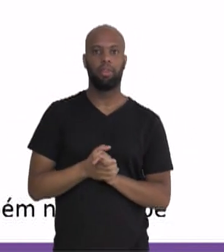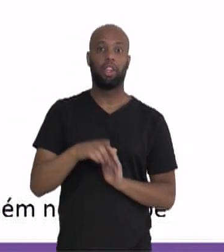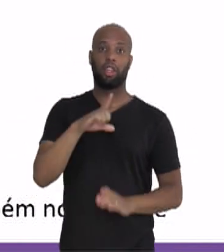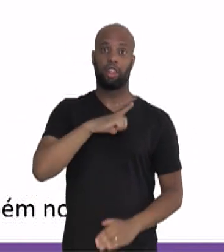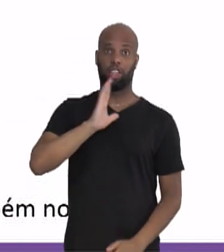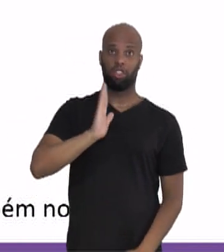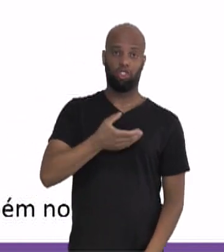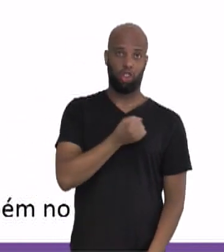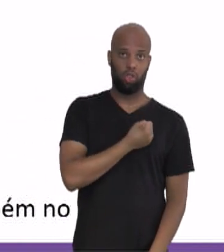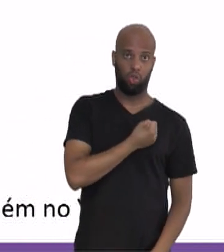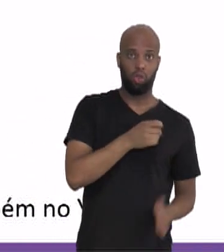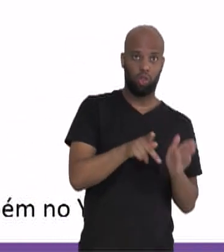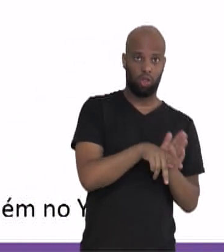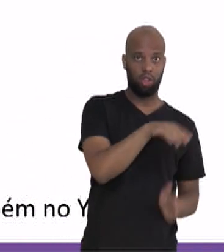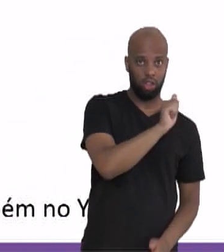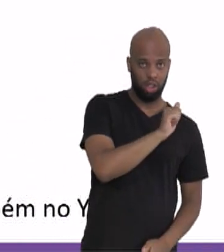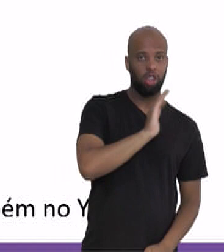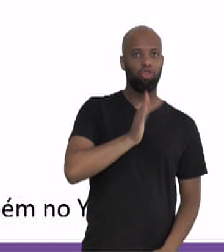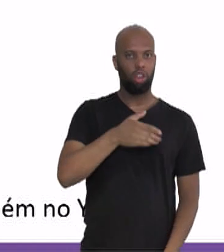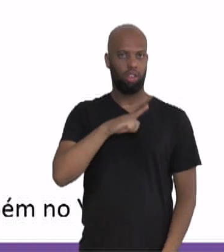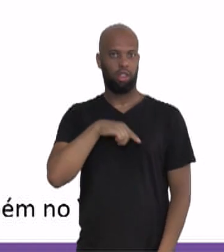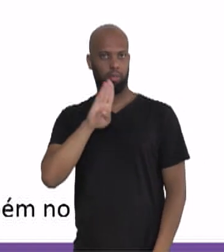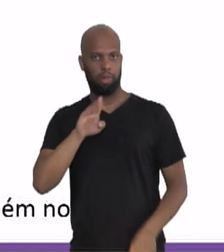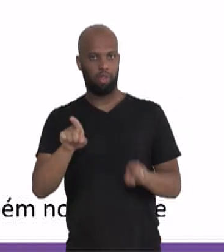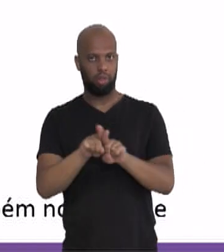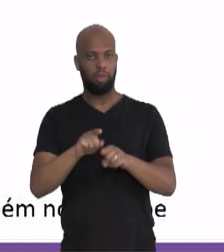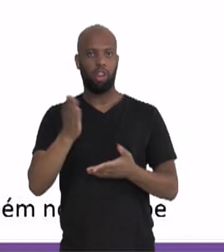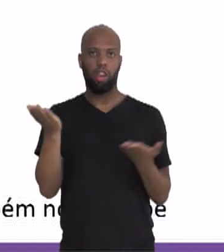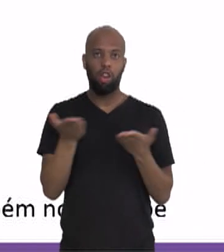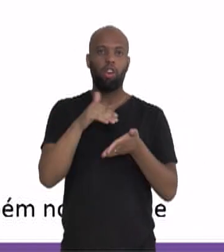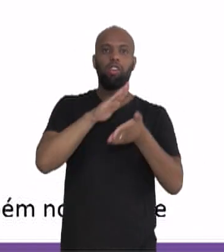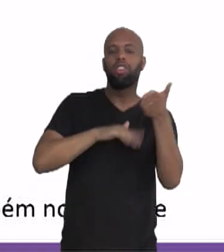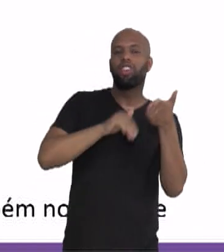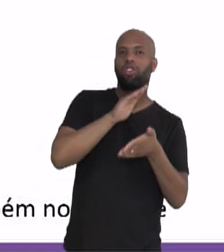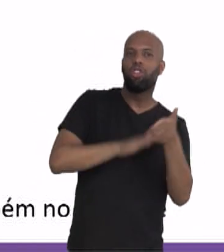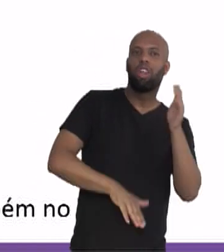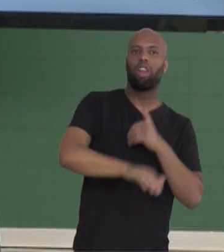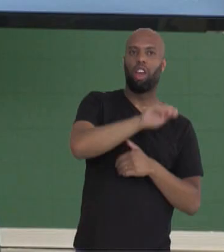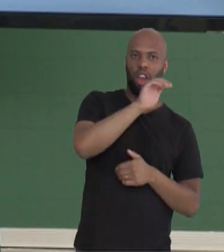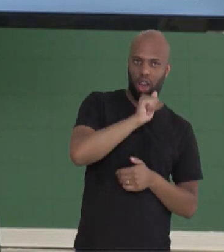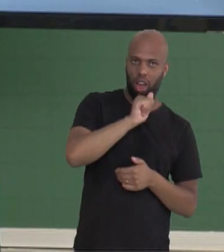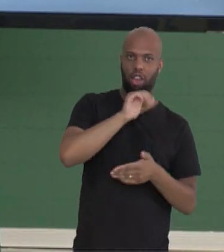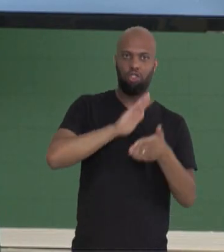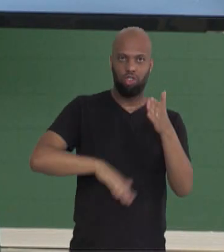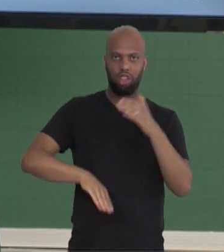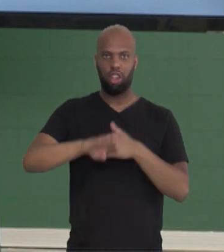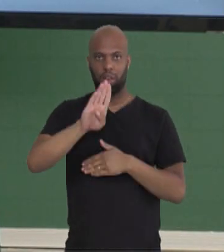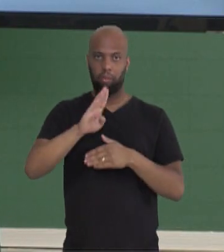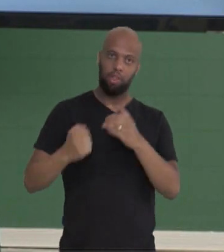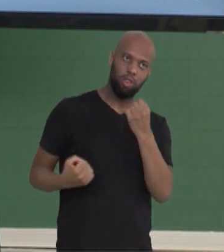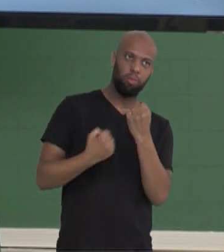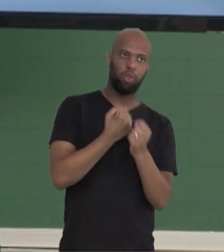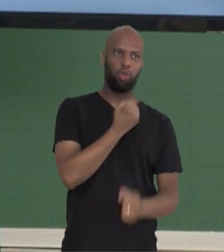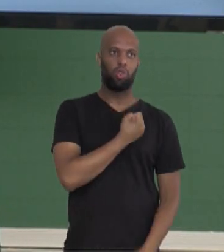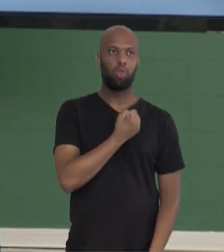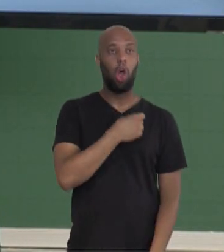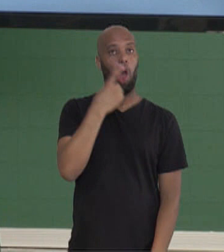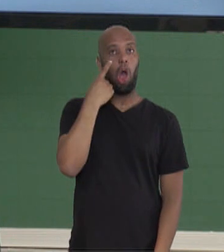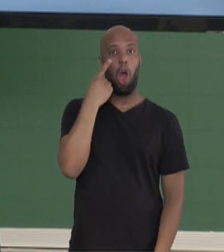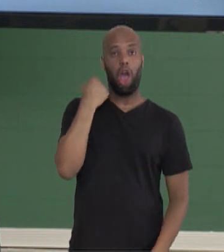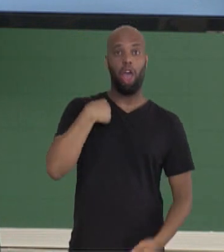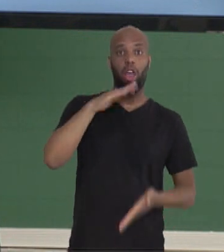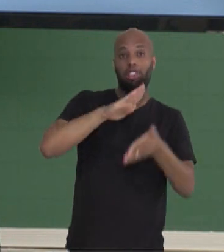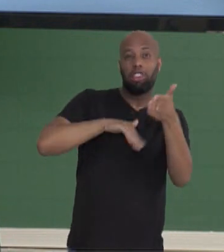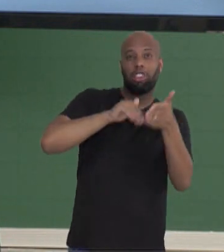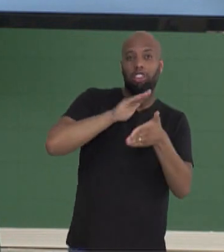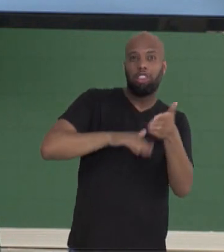valor de A, já temos o valor de B. Então, a gente vai só substituir. Substituindo com os valores dessa função, a